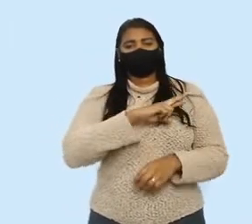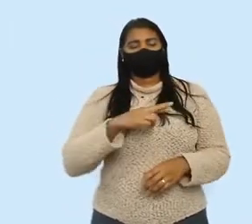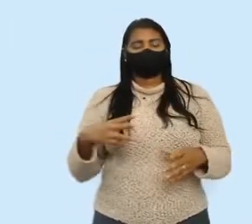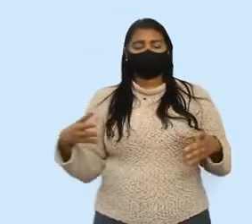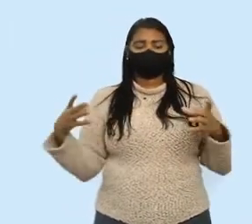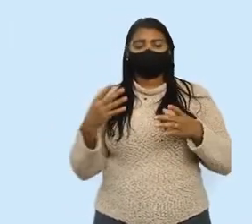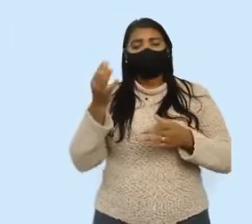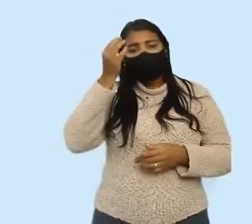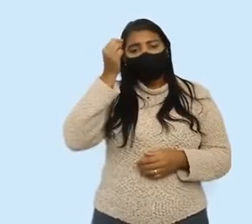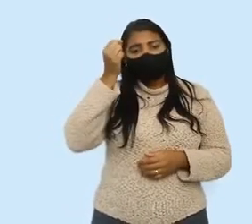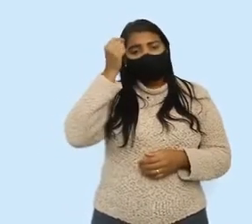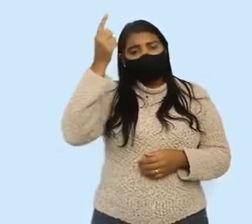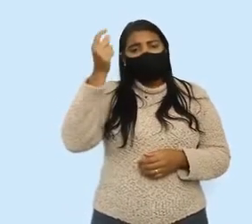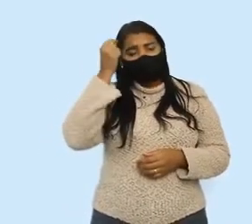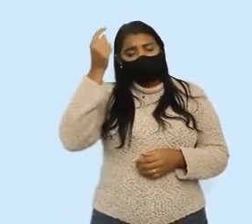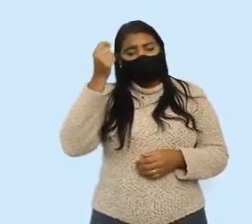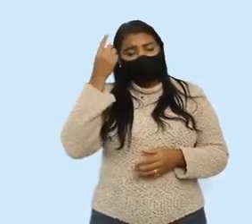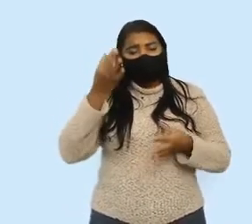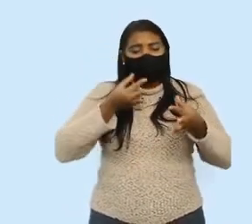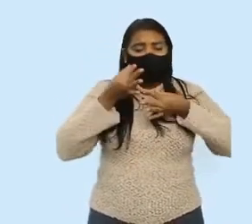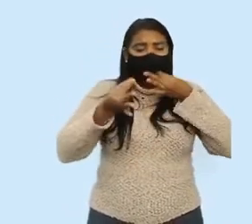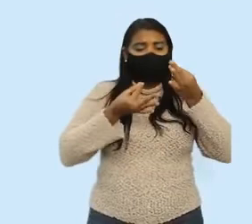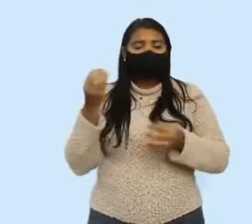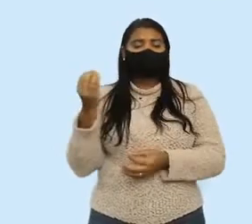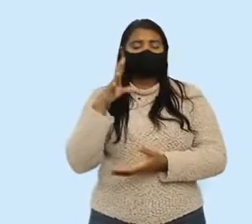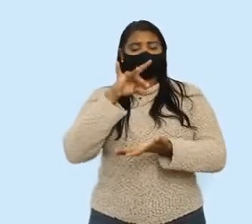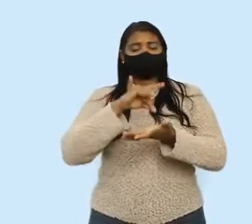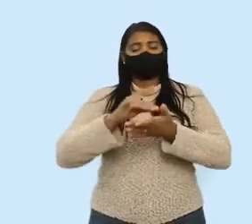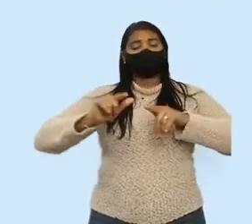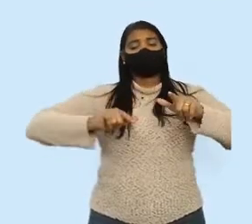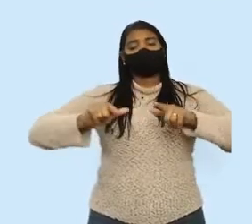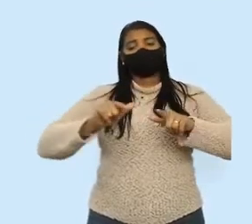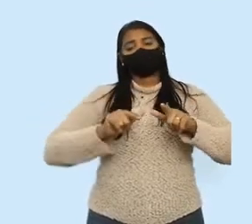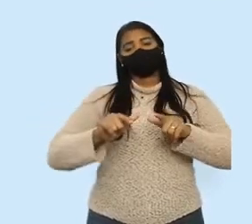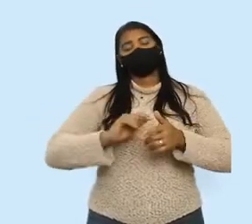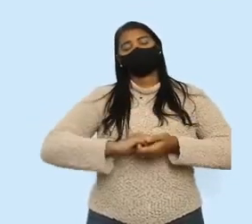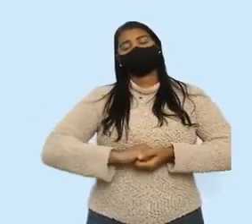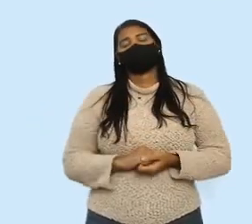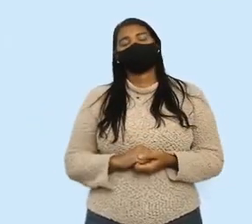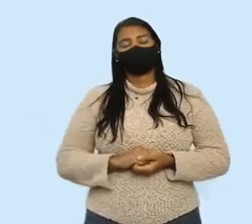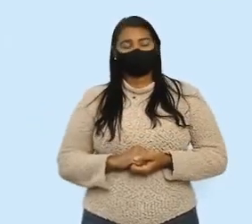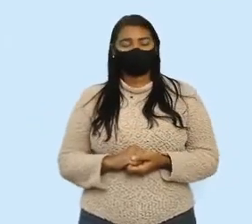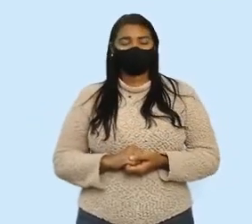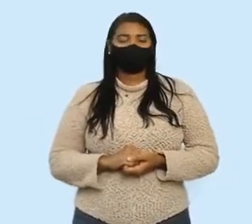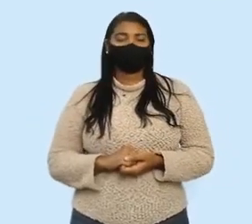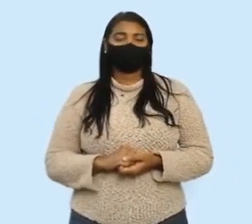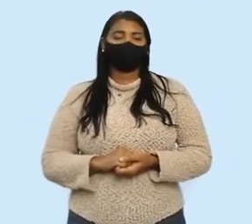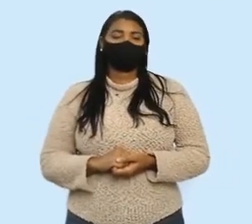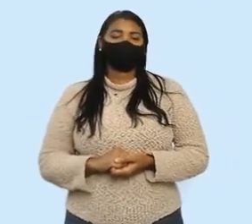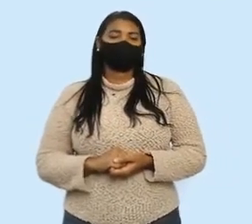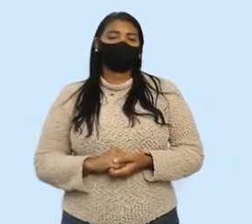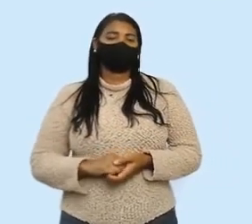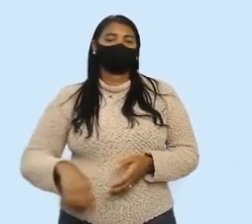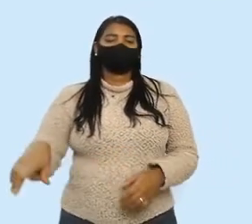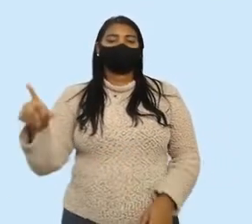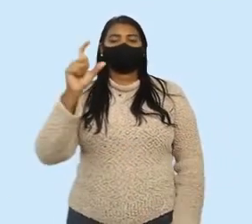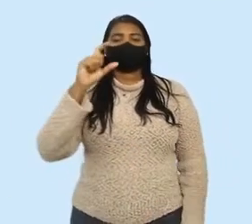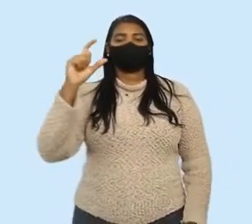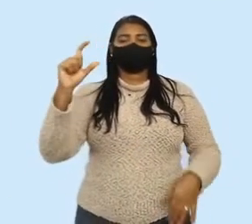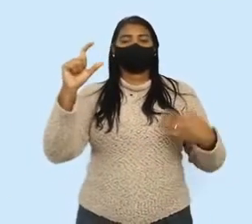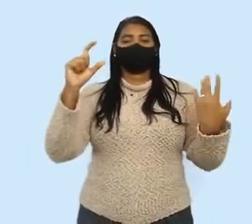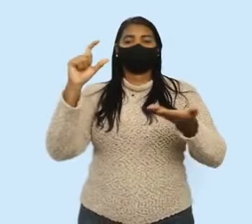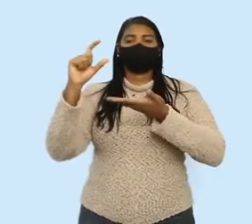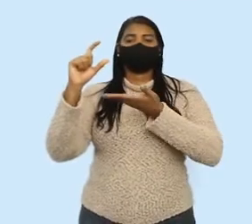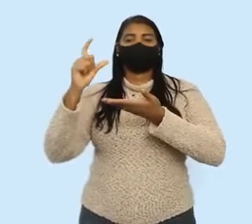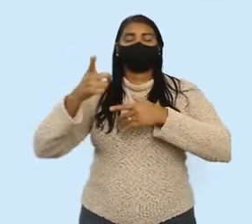conjunto de ideias que vão dar um novo conceito ao trabalho, vão reconceituar a palavra trabalho, em que o trabalho ele deixa